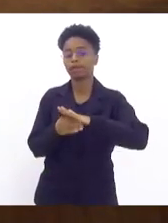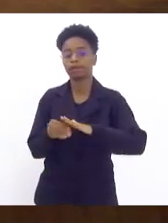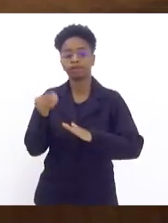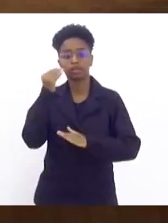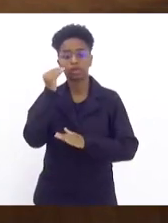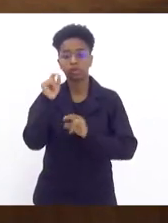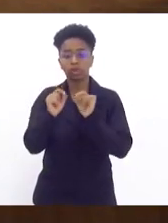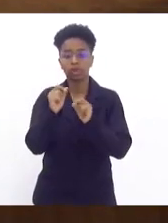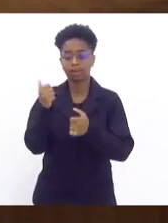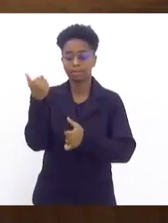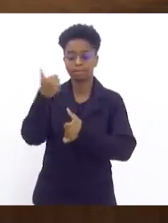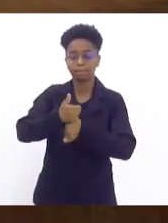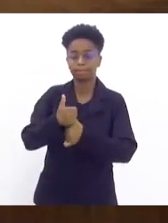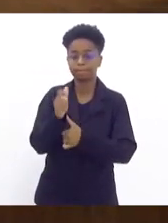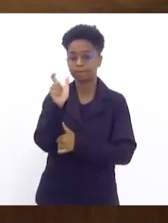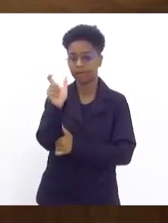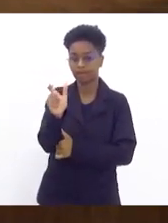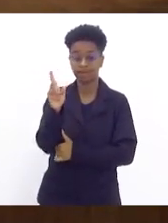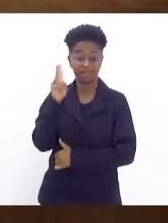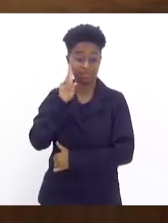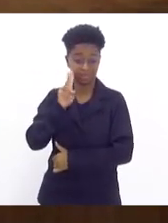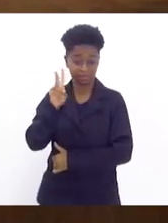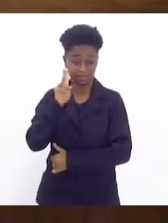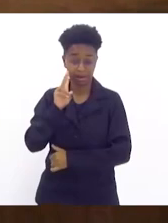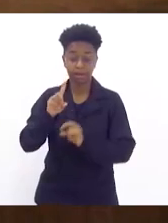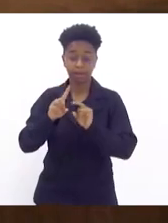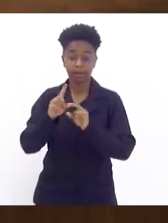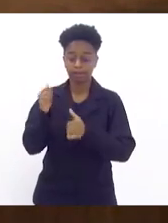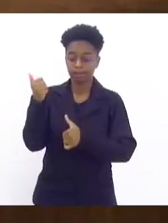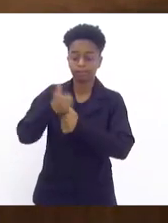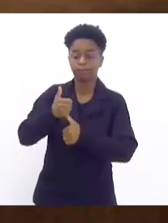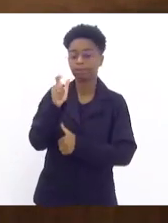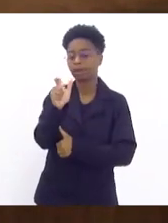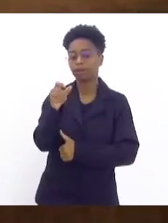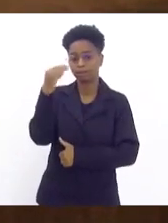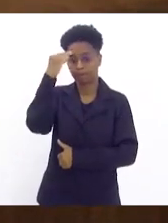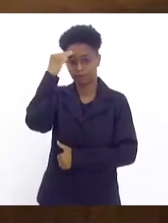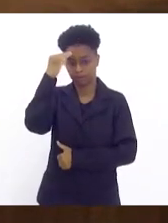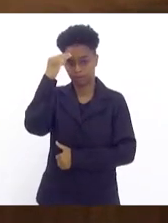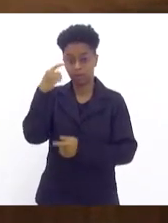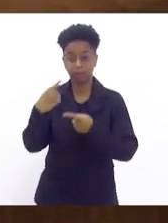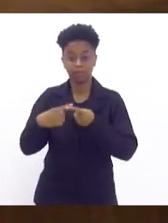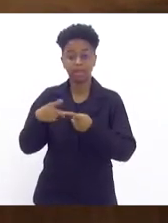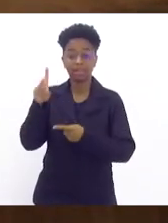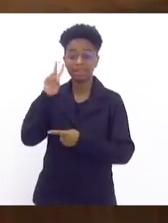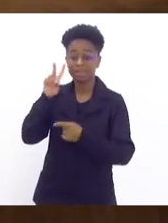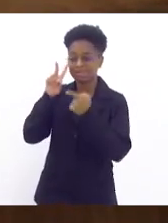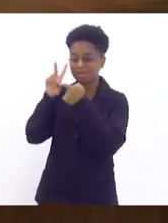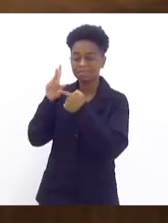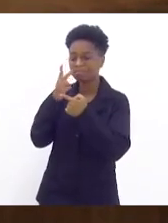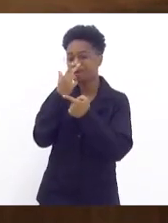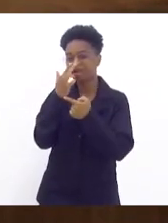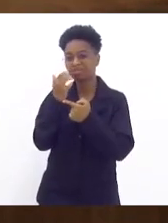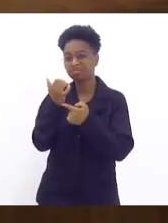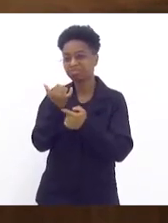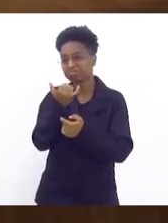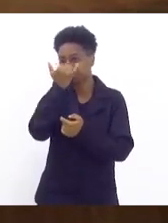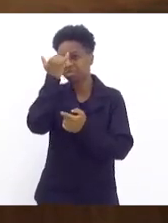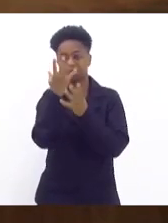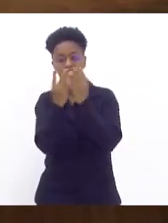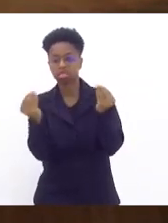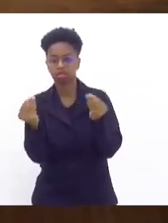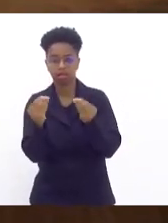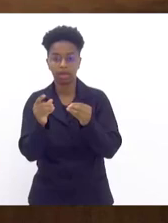de substituir a palavra lembrança por memória porque lembrança é algo súbito algo passageiro